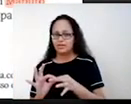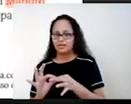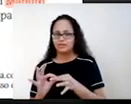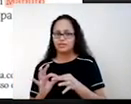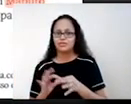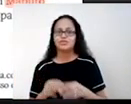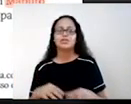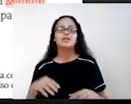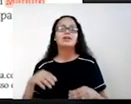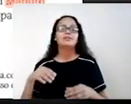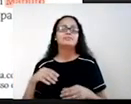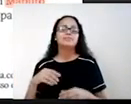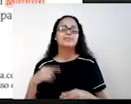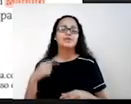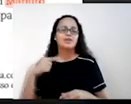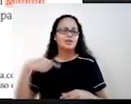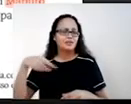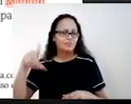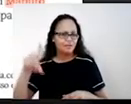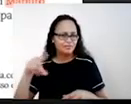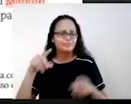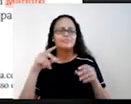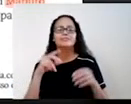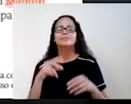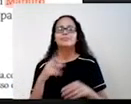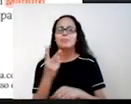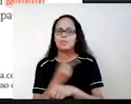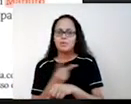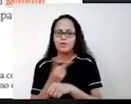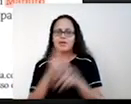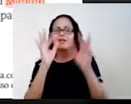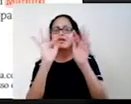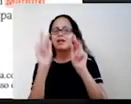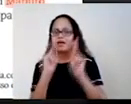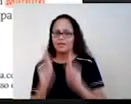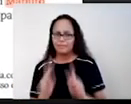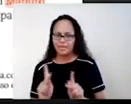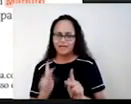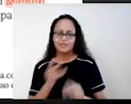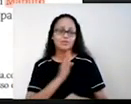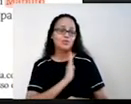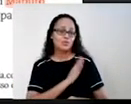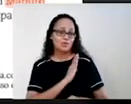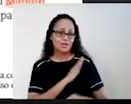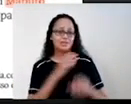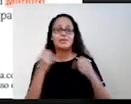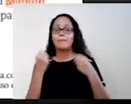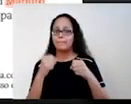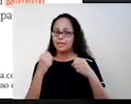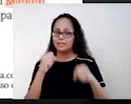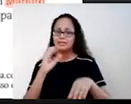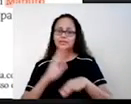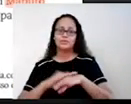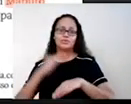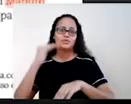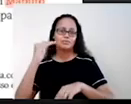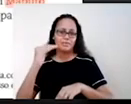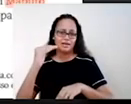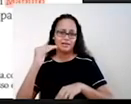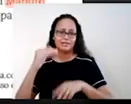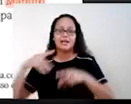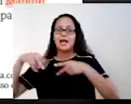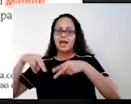amar e desanuviar. Iremos em busca da paz. Nossos corações precisam de mais, então precisam muito de paz.